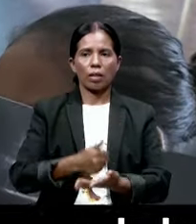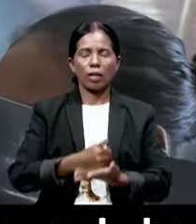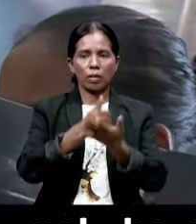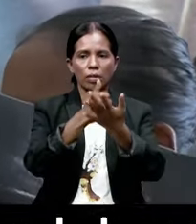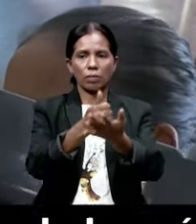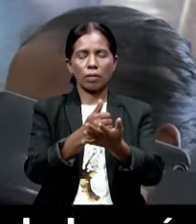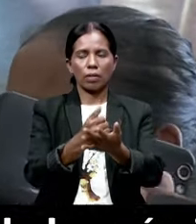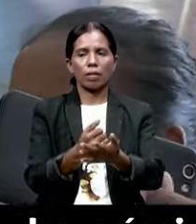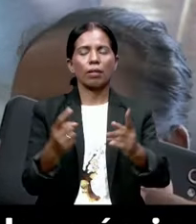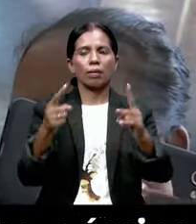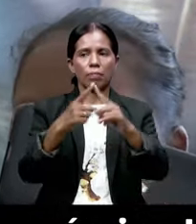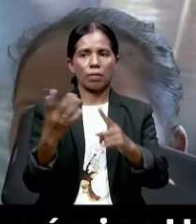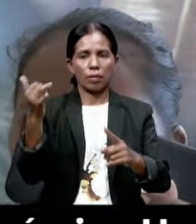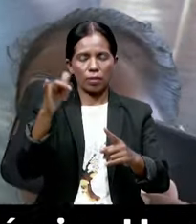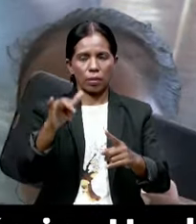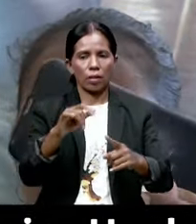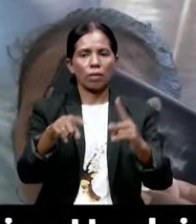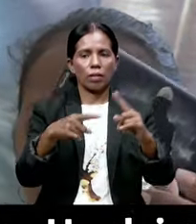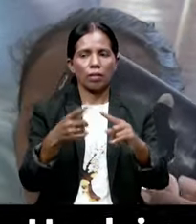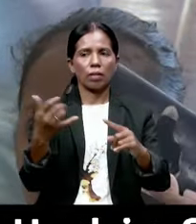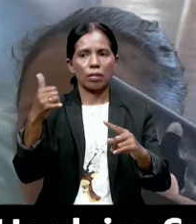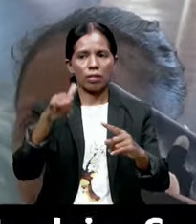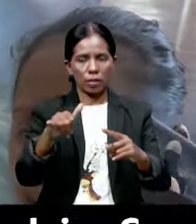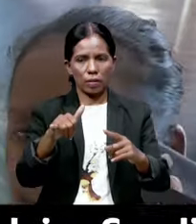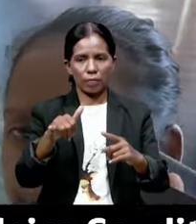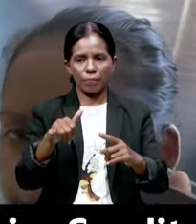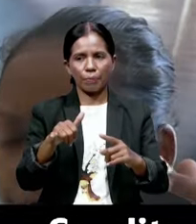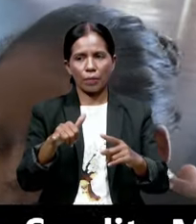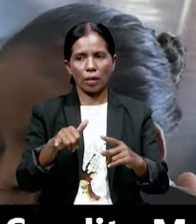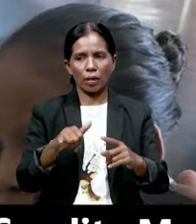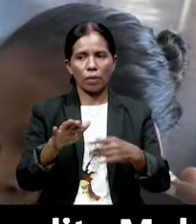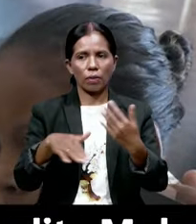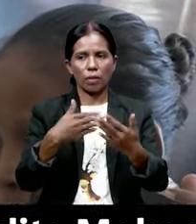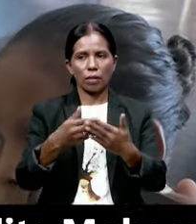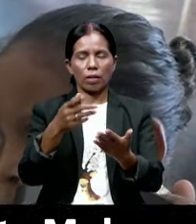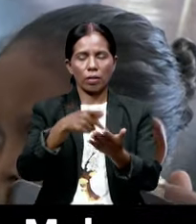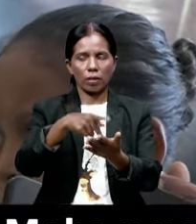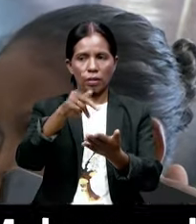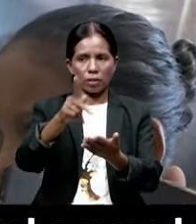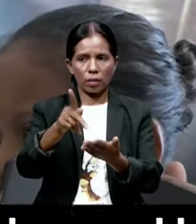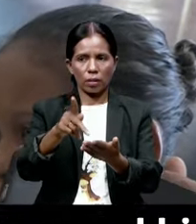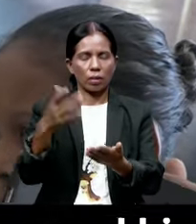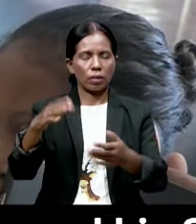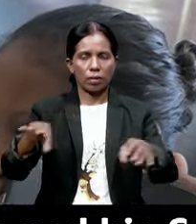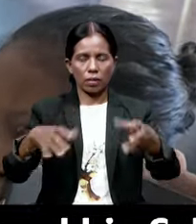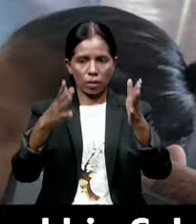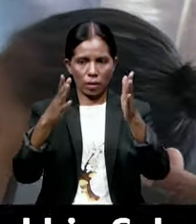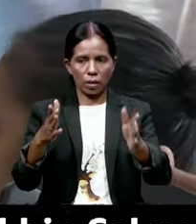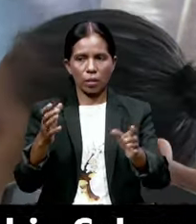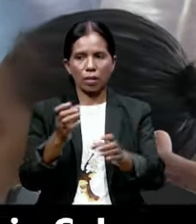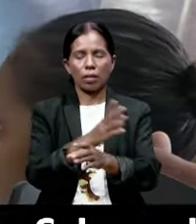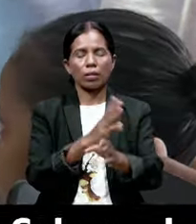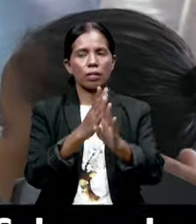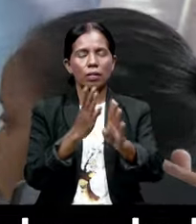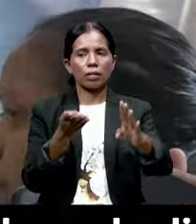tang sira liliu wen hira sira quando maioria halo pagamento ba sira ni nia trabalhador sira ba halo forma